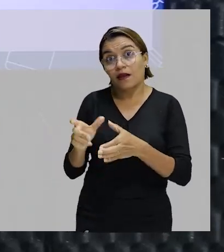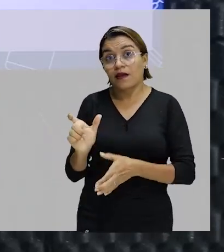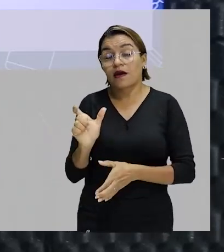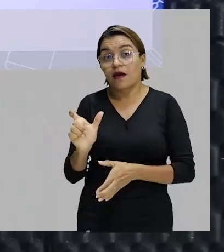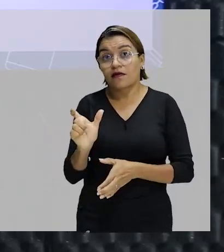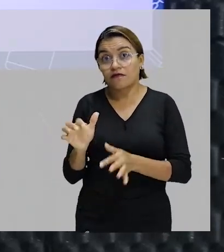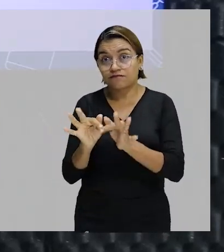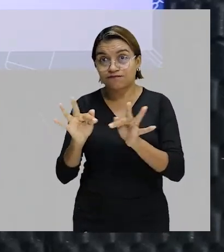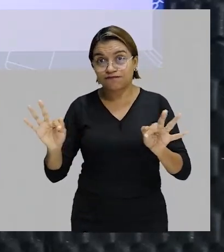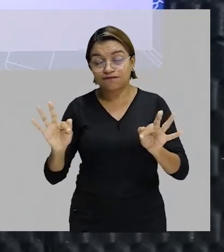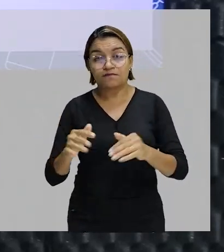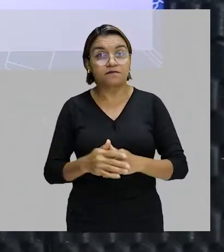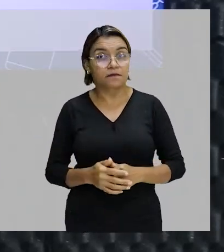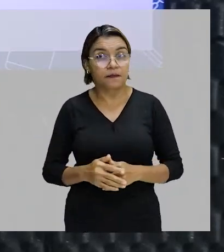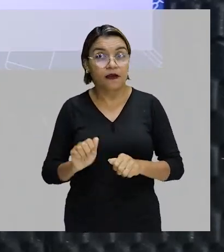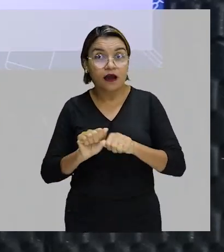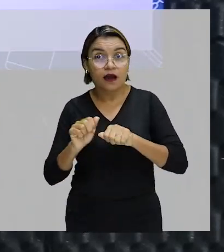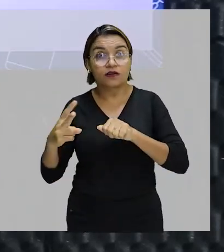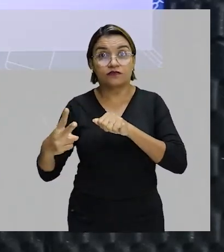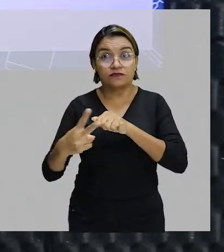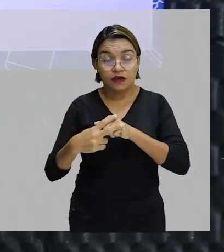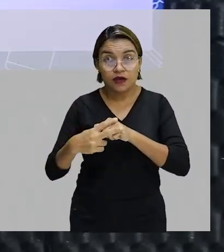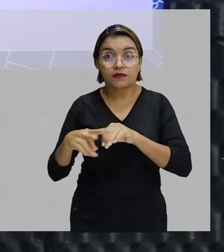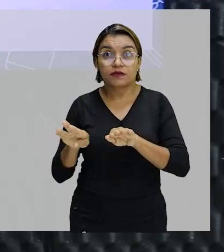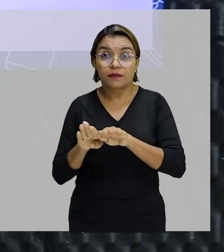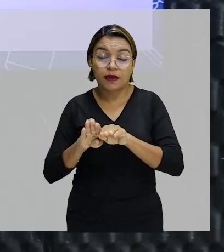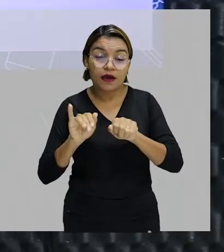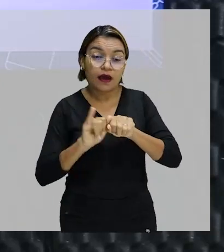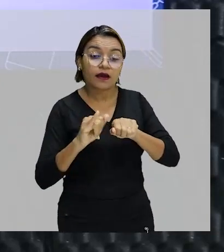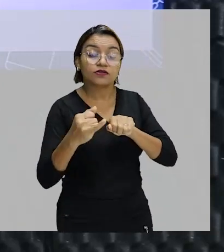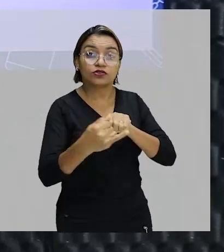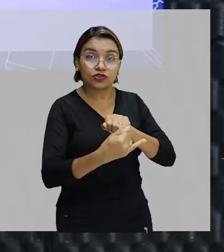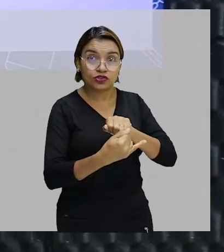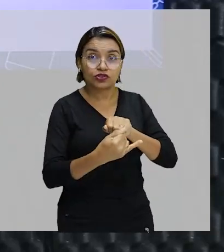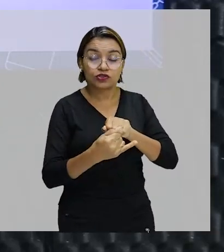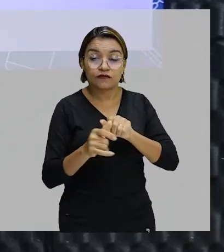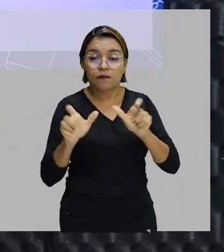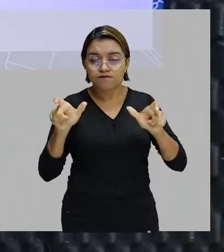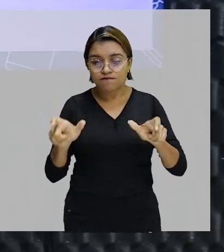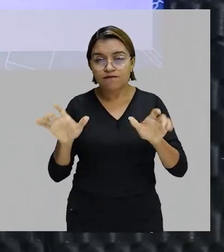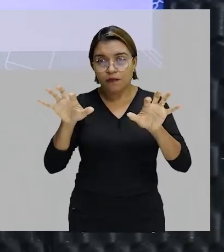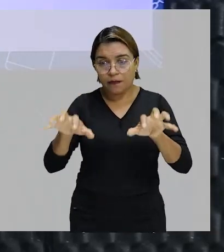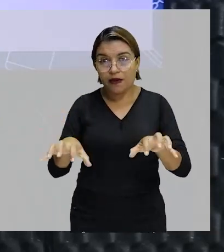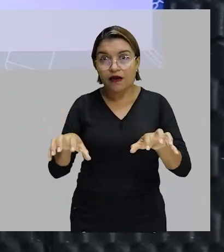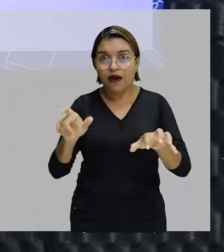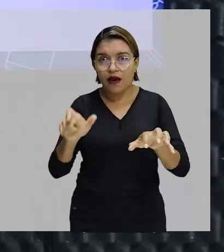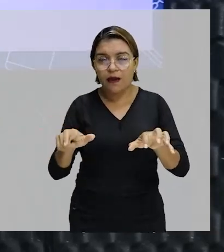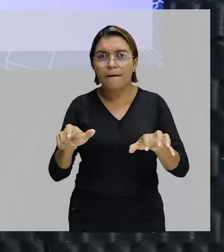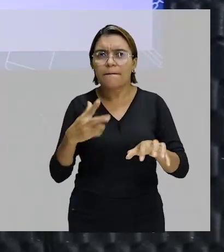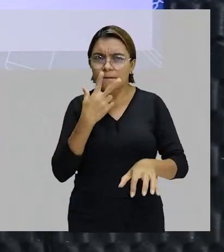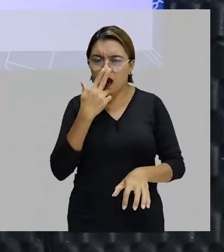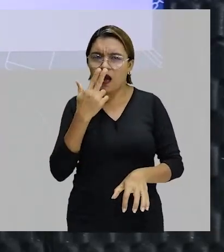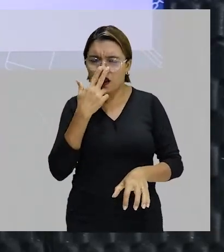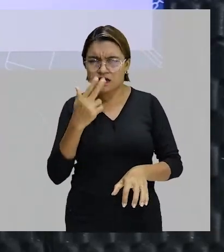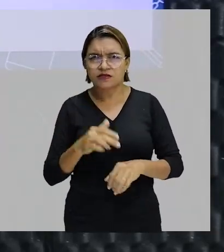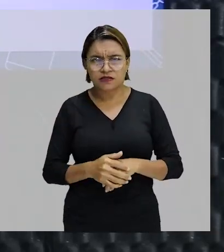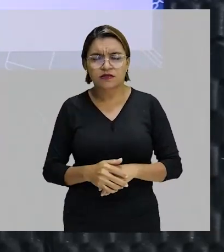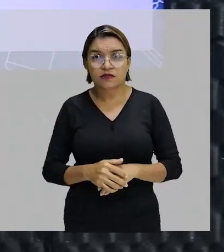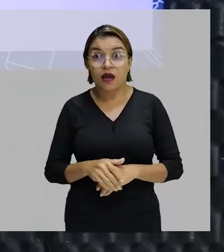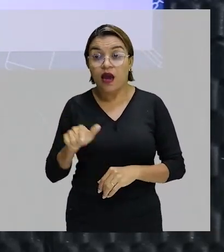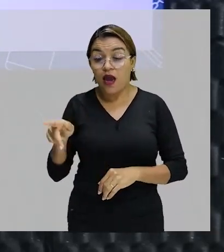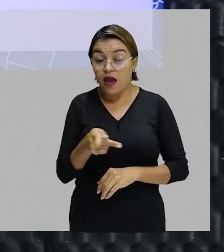sentença. Então, advérbios e adjetivos, que são duas classes gramaticais muito parecidas até no nome,